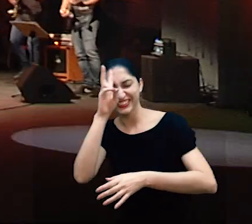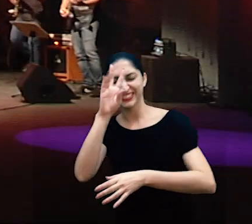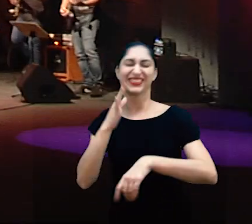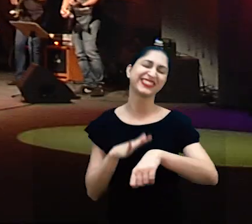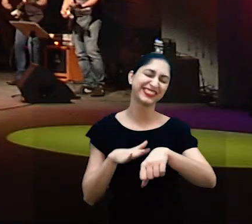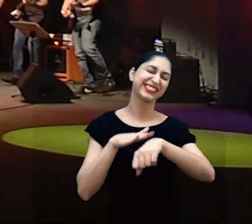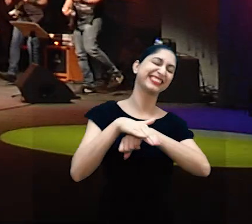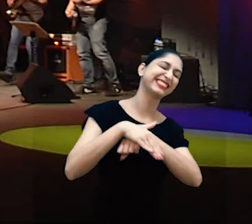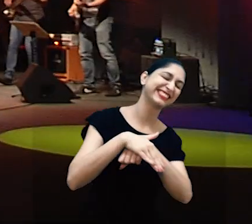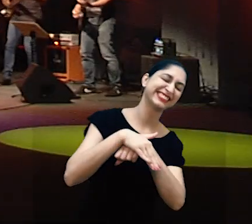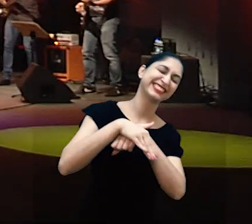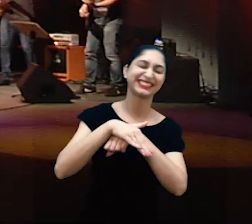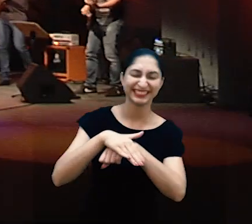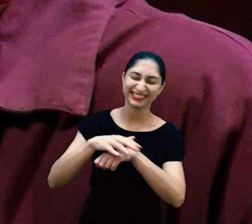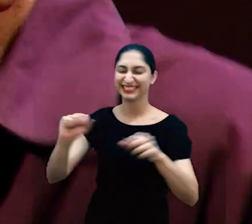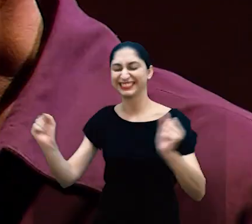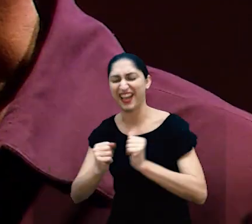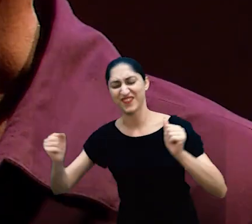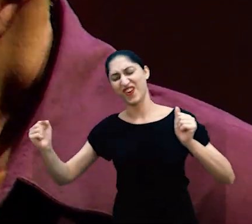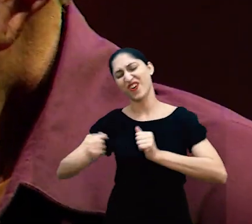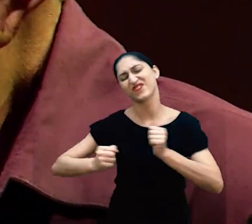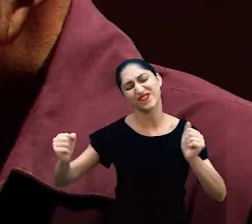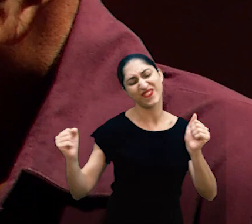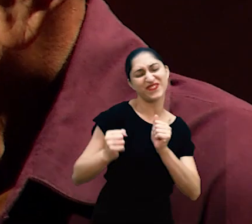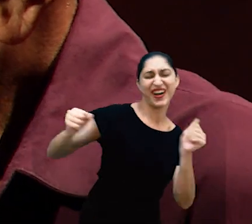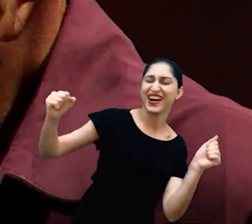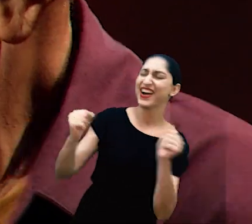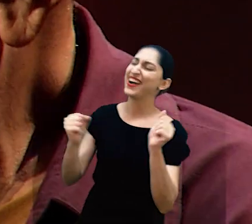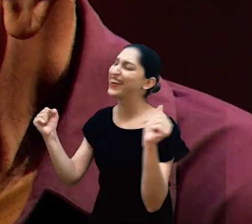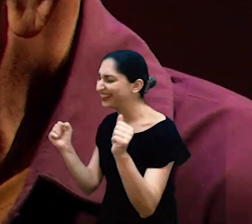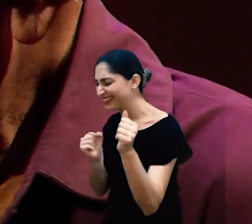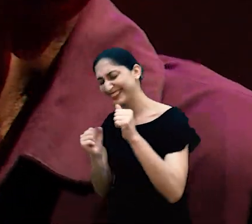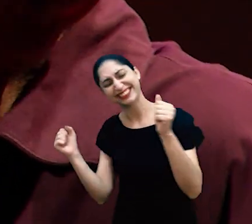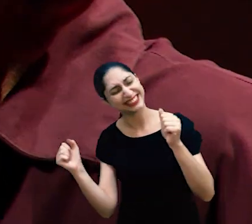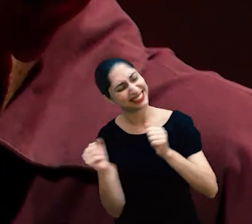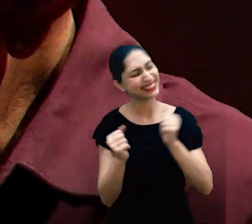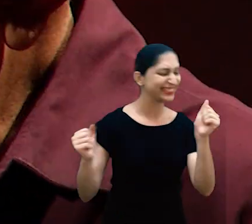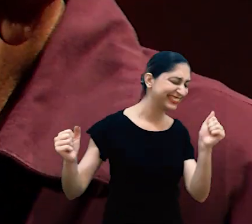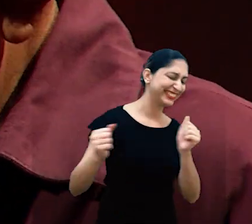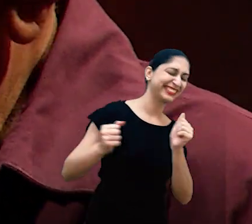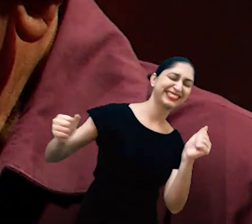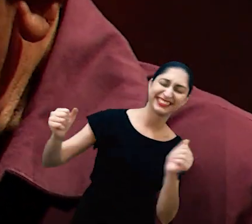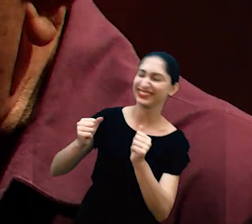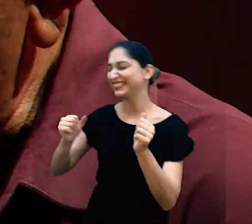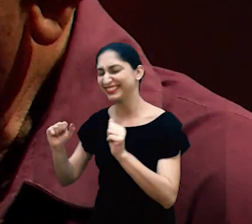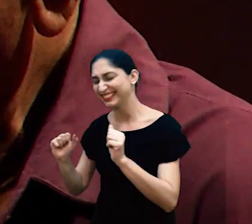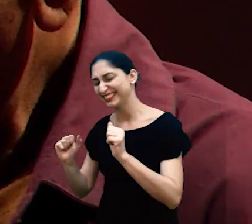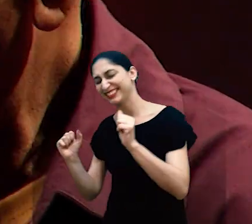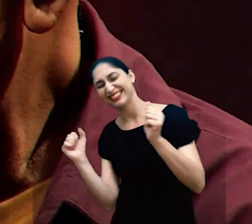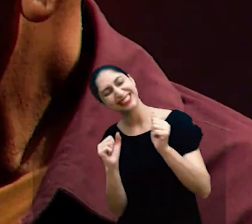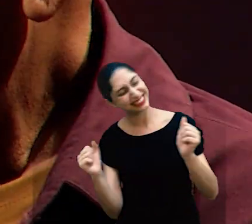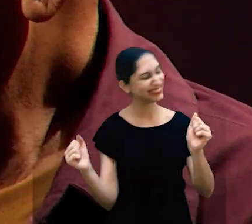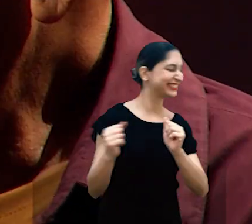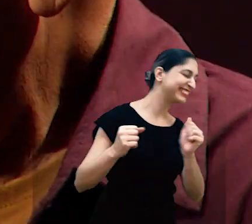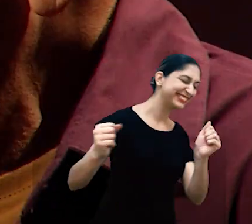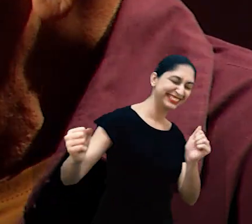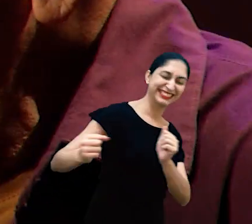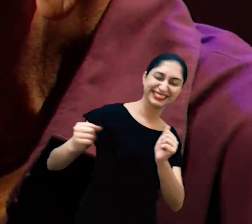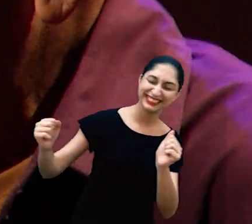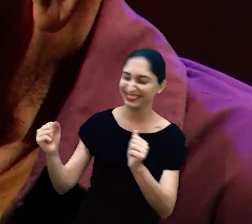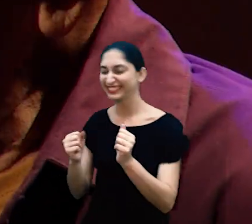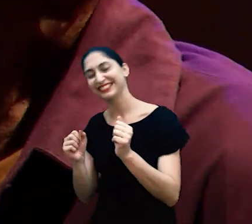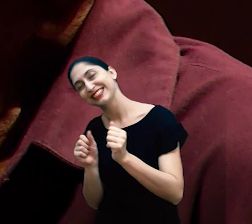Da noite o fole roncando, ai ai, ui, o teu corpo enfeitiçando, ai